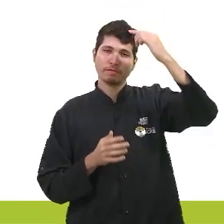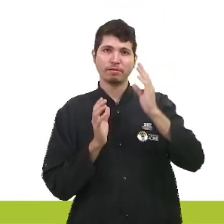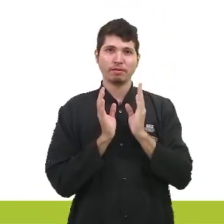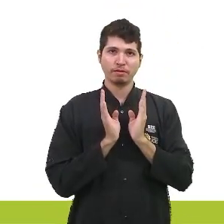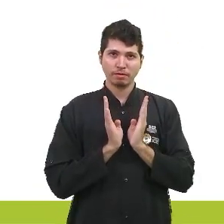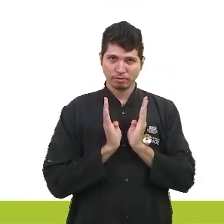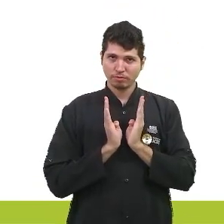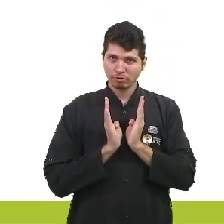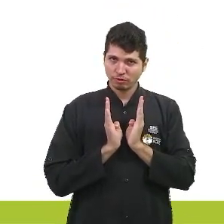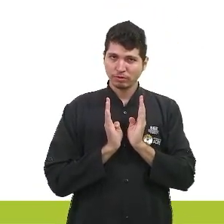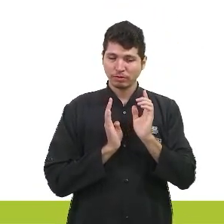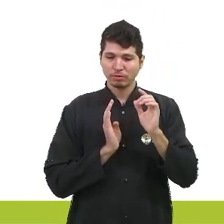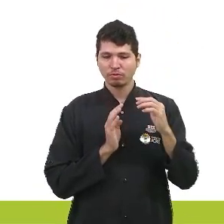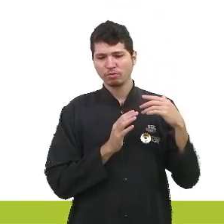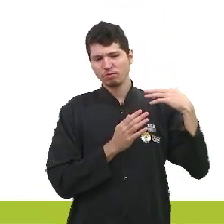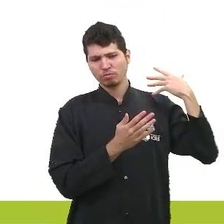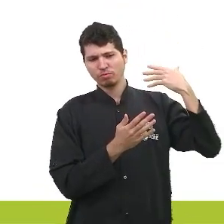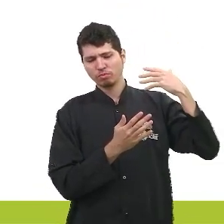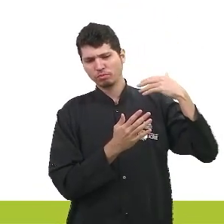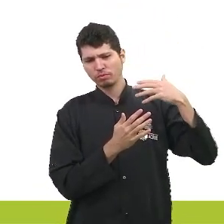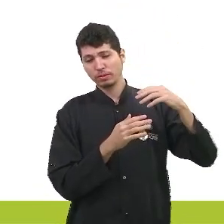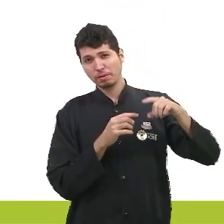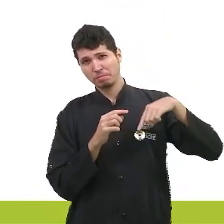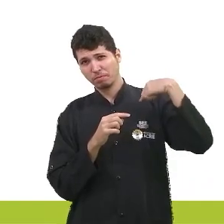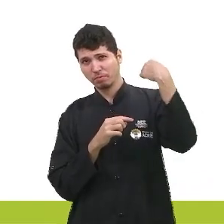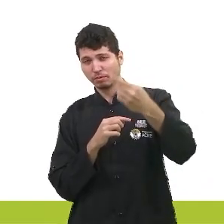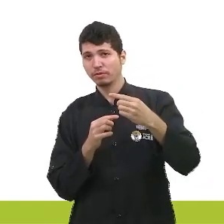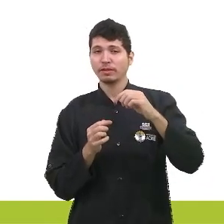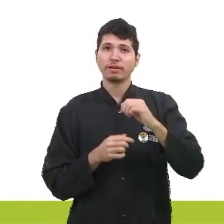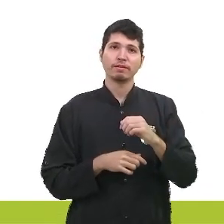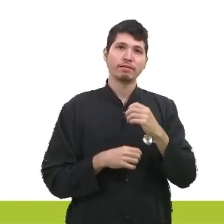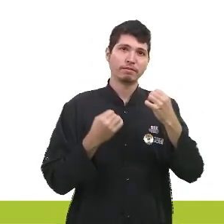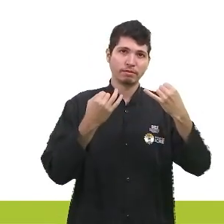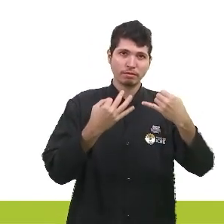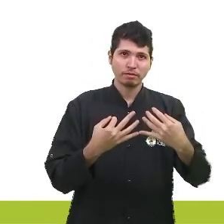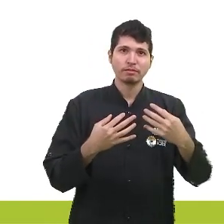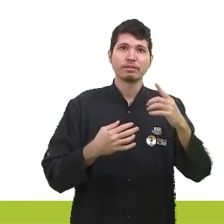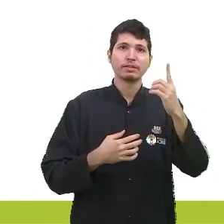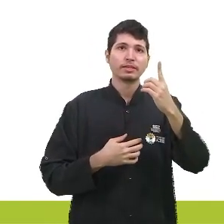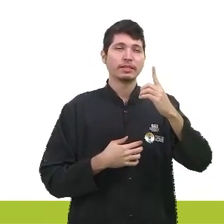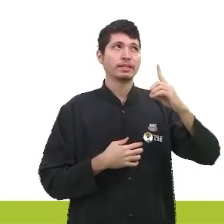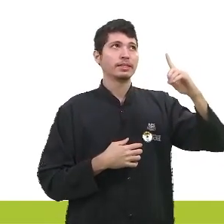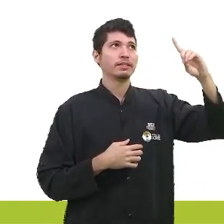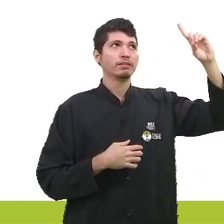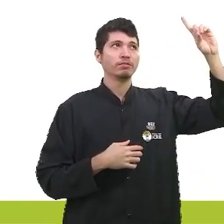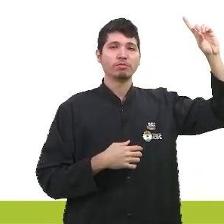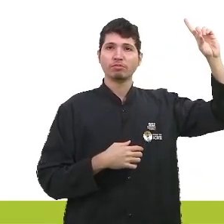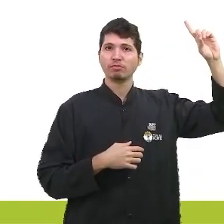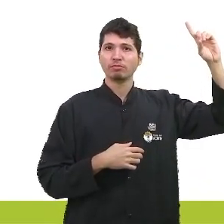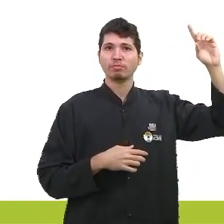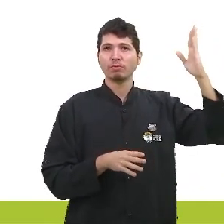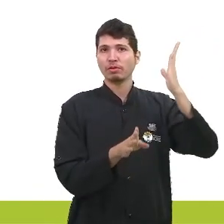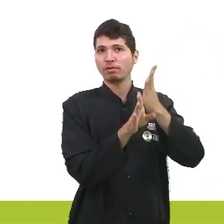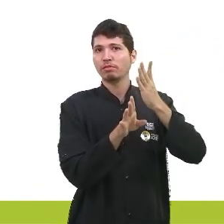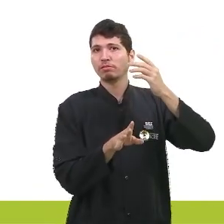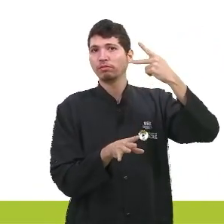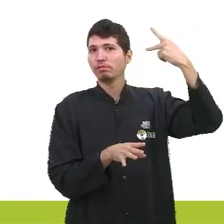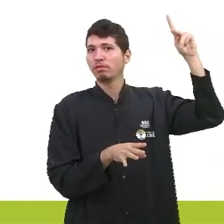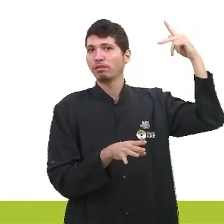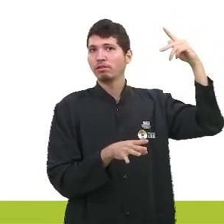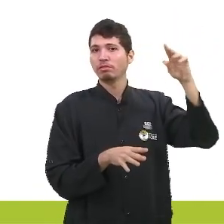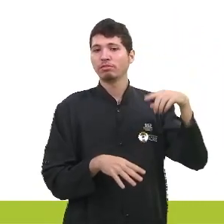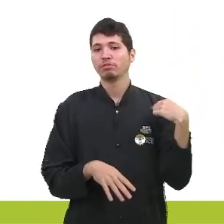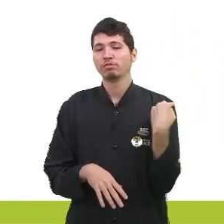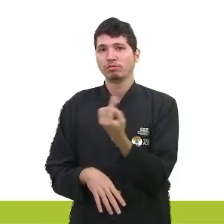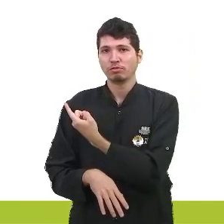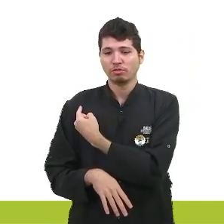Novo Testamento e ele vai dizer que Em Deus nós existimos nos movemos e